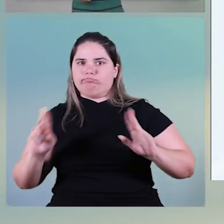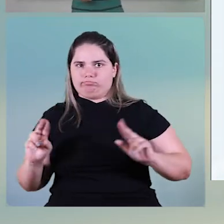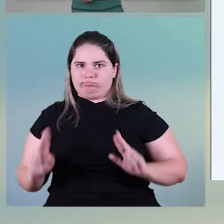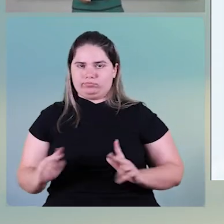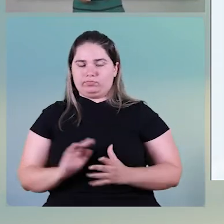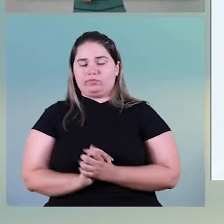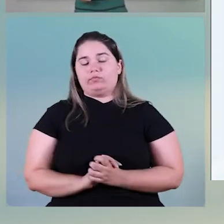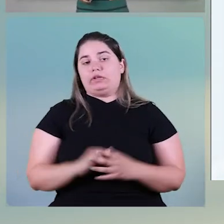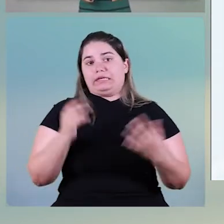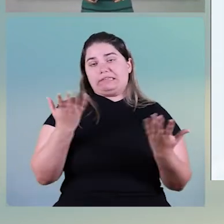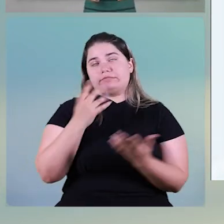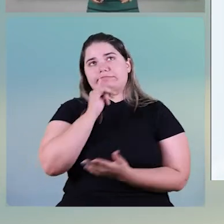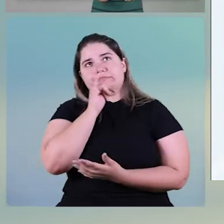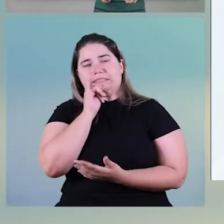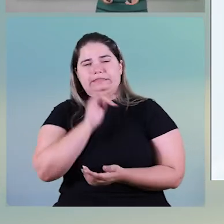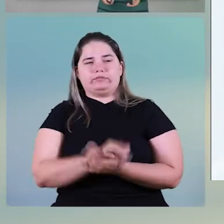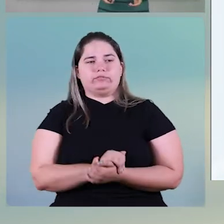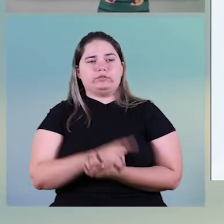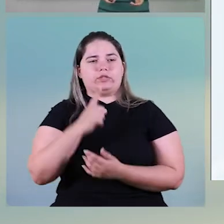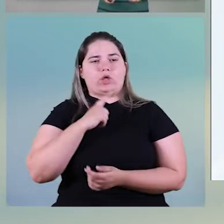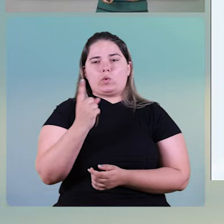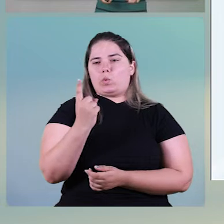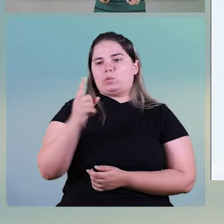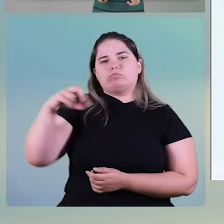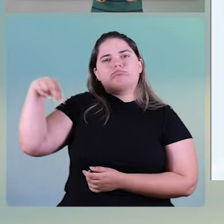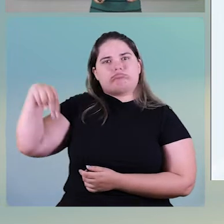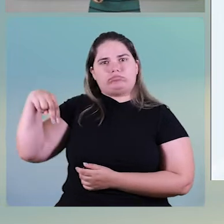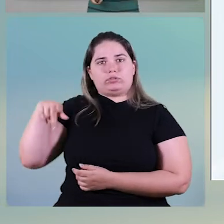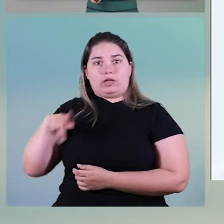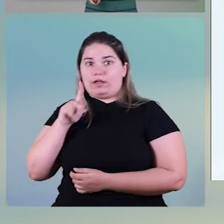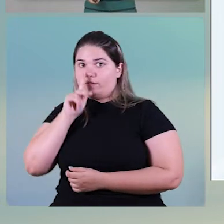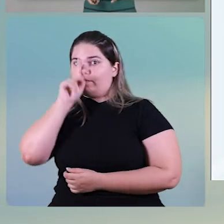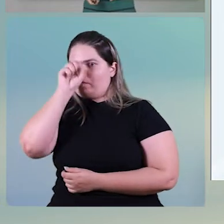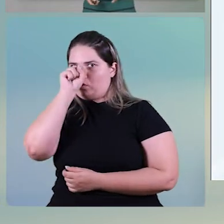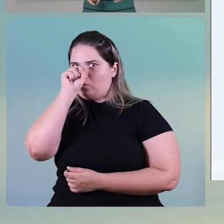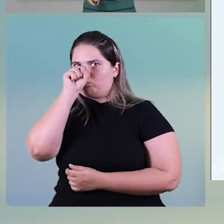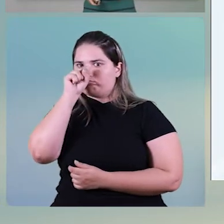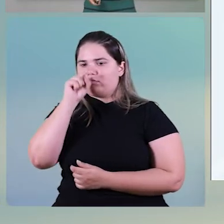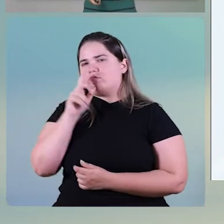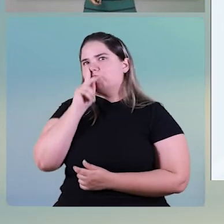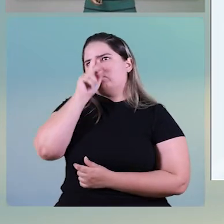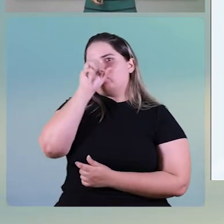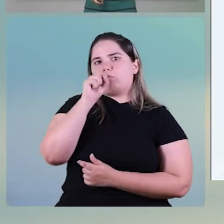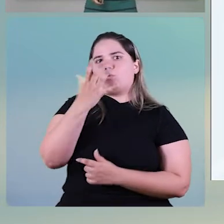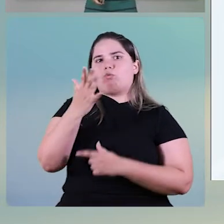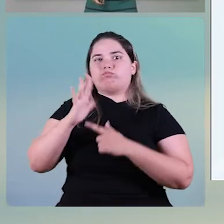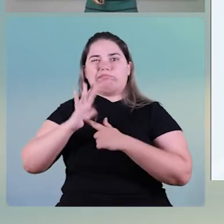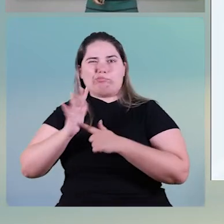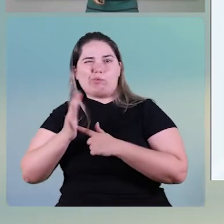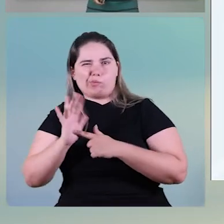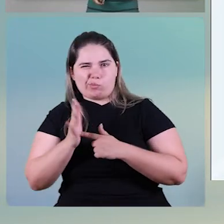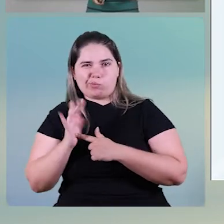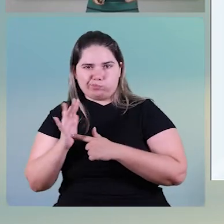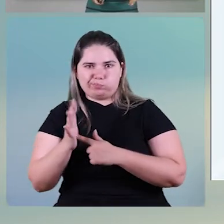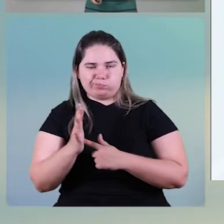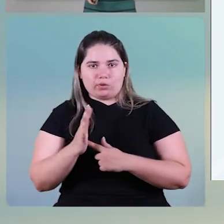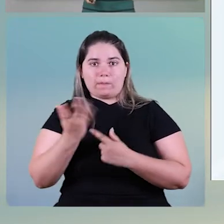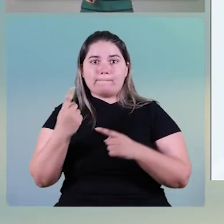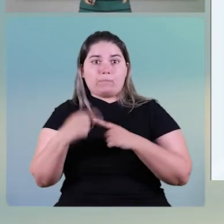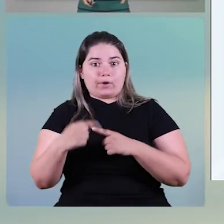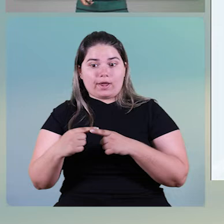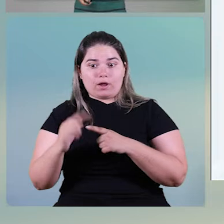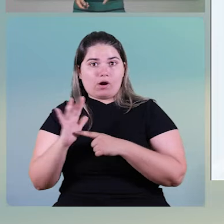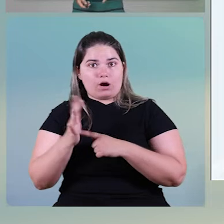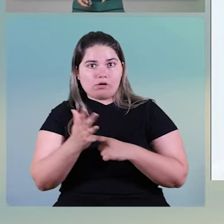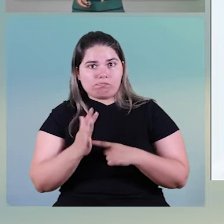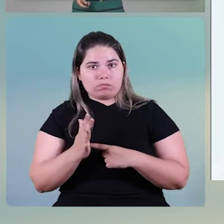Suponha que eu aplique uma força de 1 newton, que eu estou chamando essa força de 1 newton de força motora. Por quê? Porque eu estou tentando